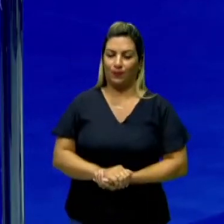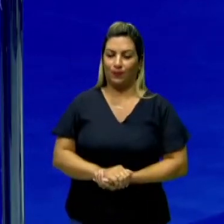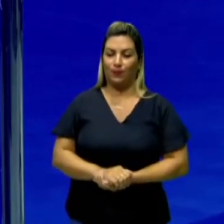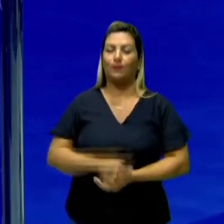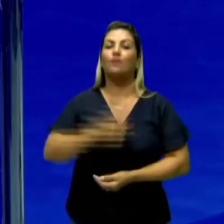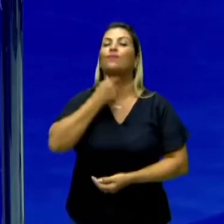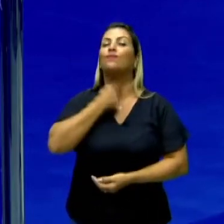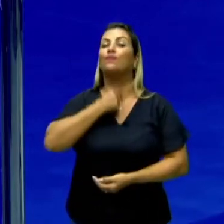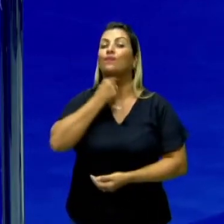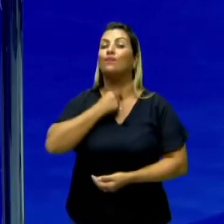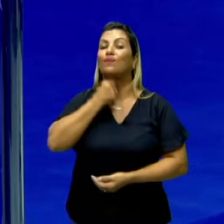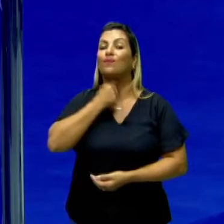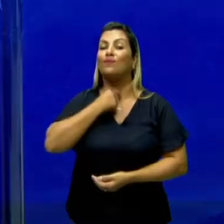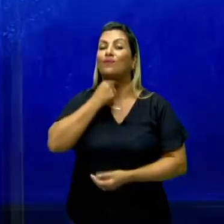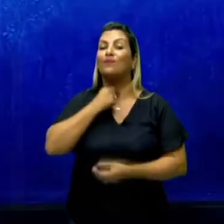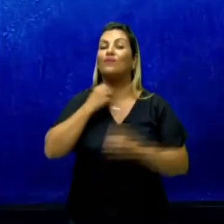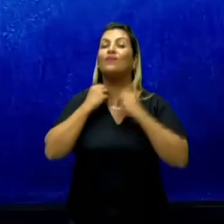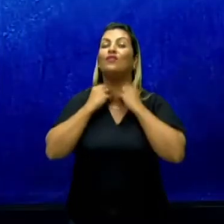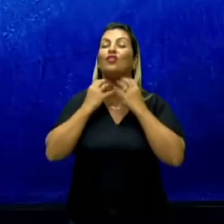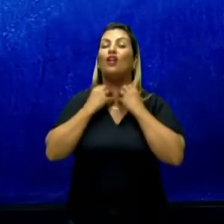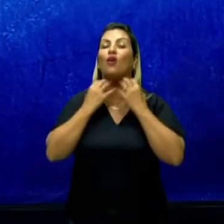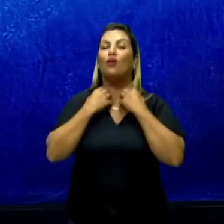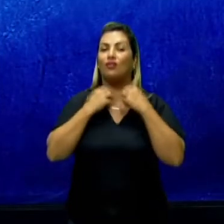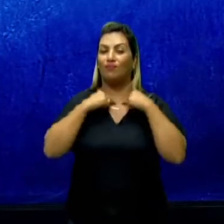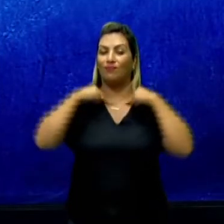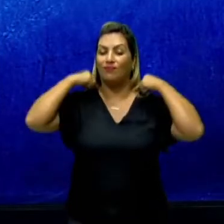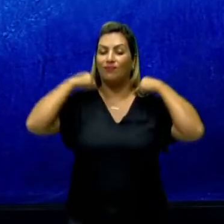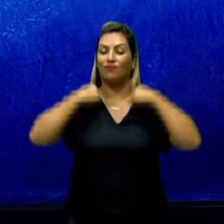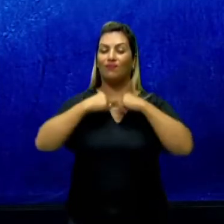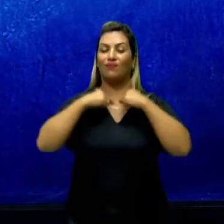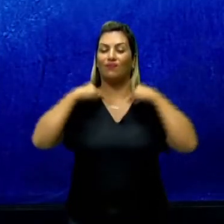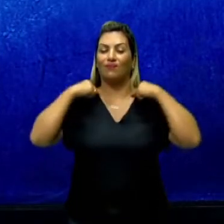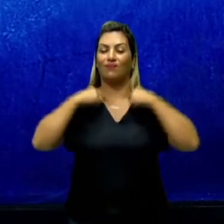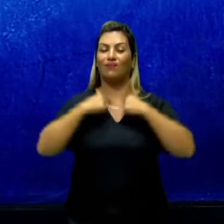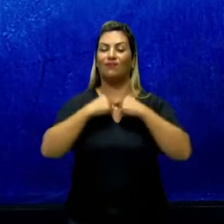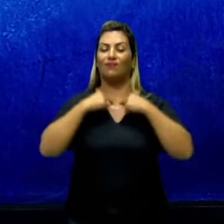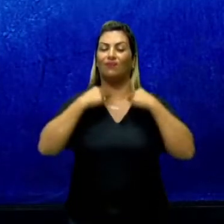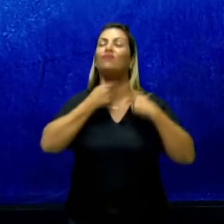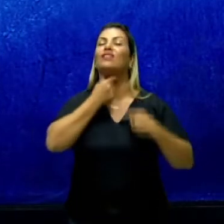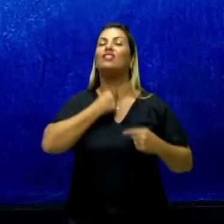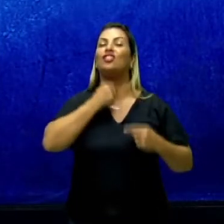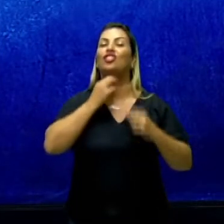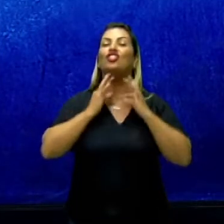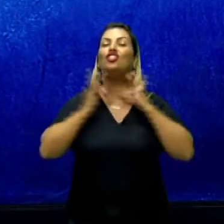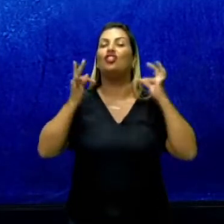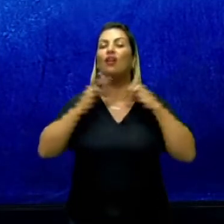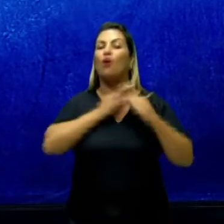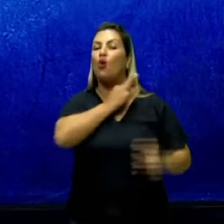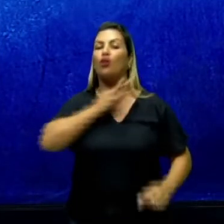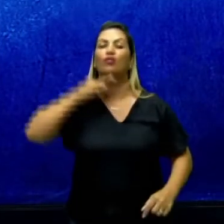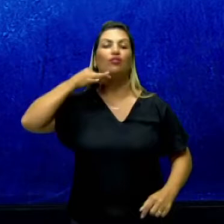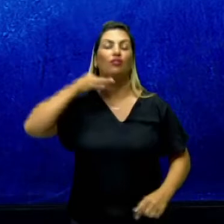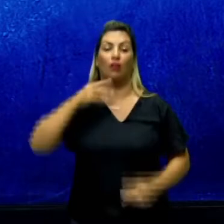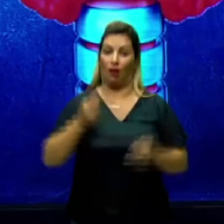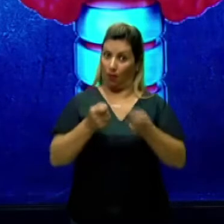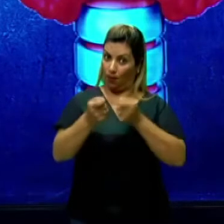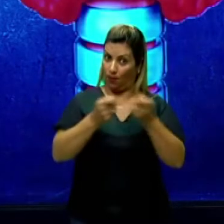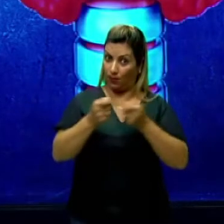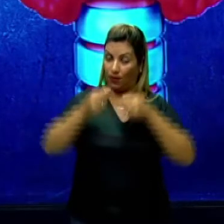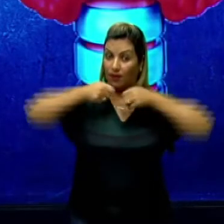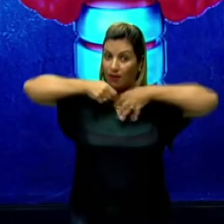Na nossa tireoide, como está aí na figurinha, vocês estão vendo onde a glândula fica, ela é controlada pela